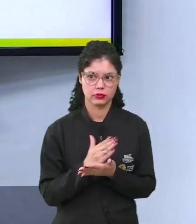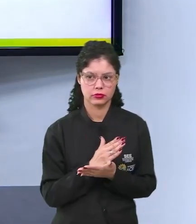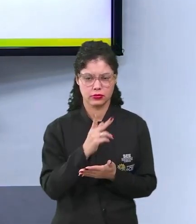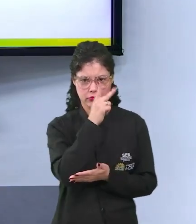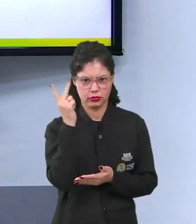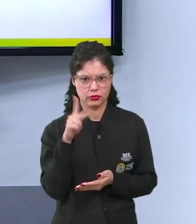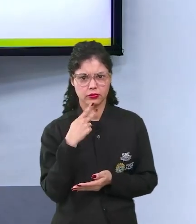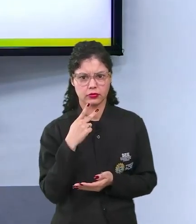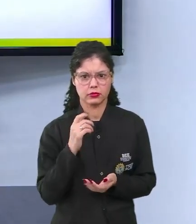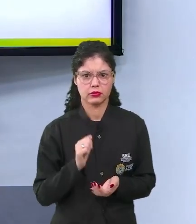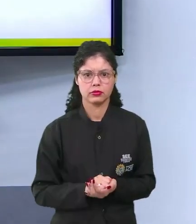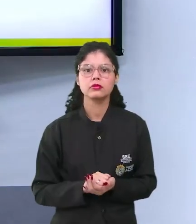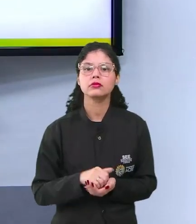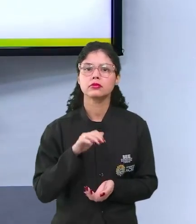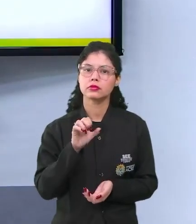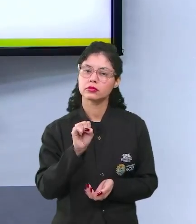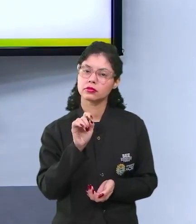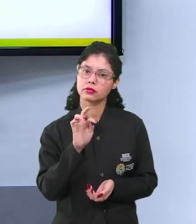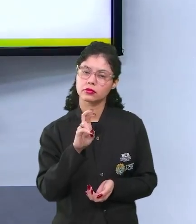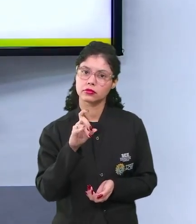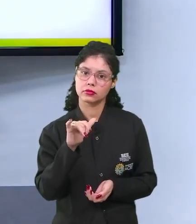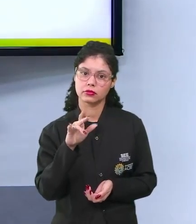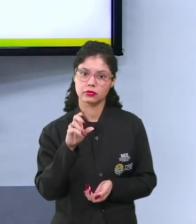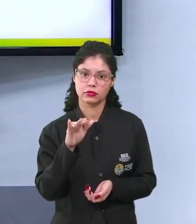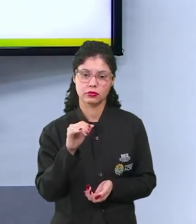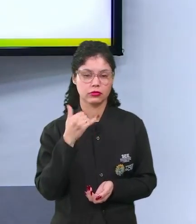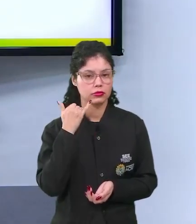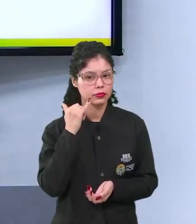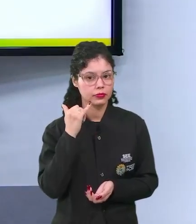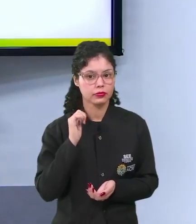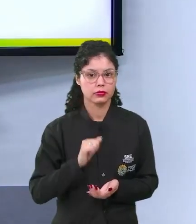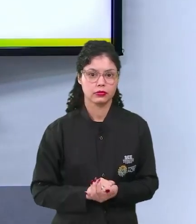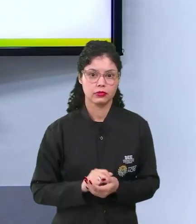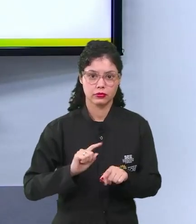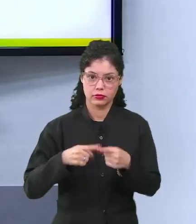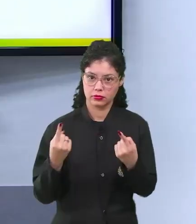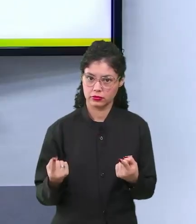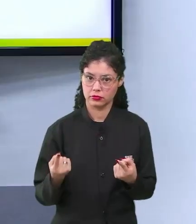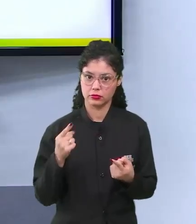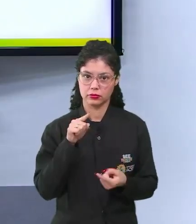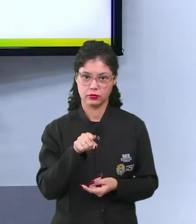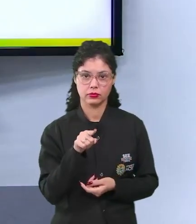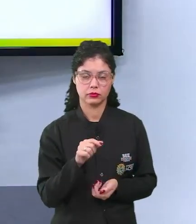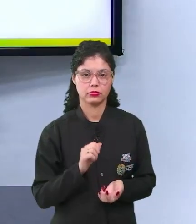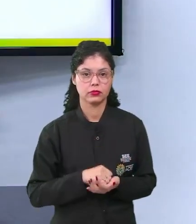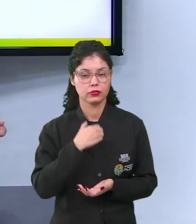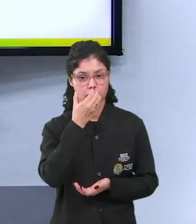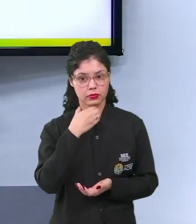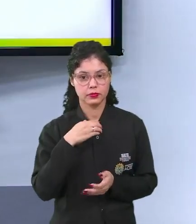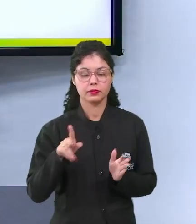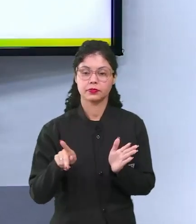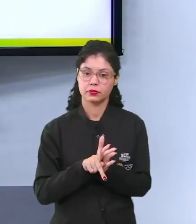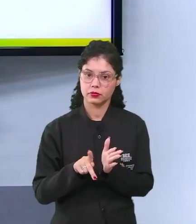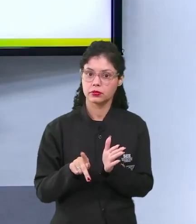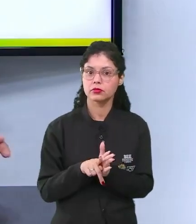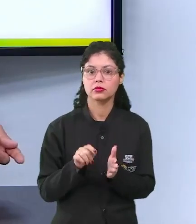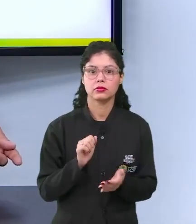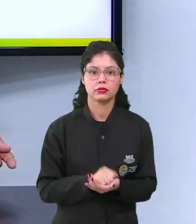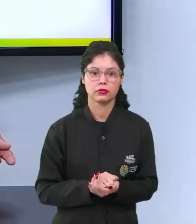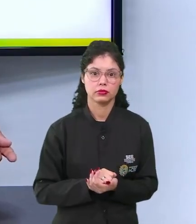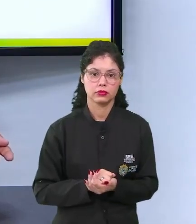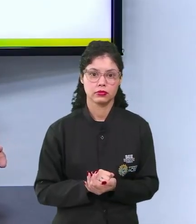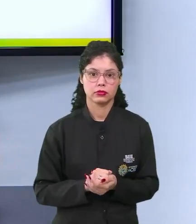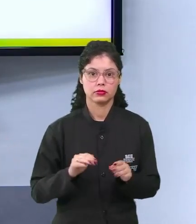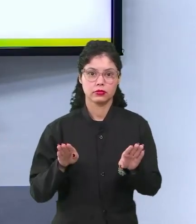você é um socialista ou um comunista de iPhone. Sim, mas o iPhone deve ser para todos